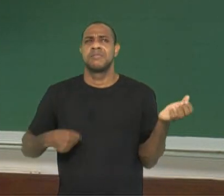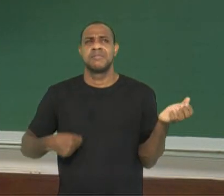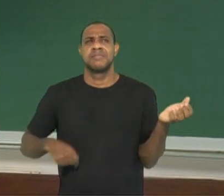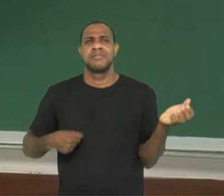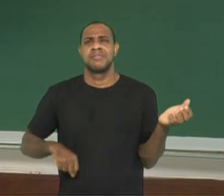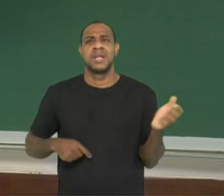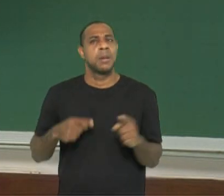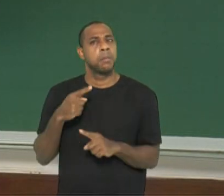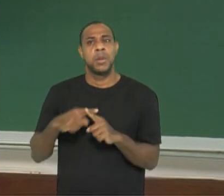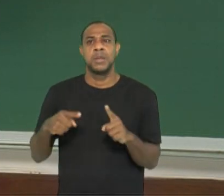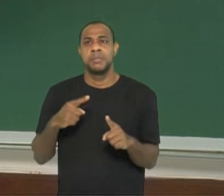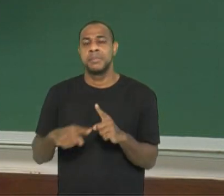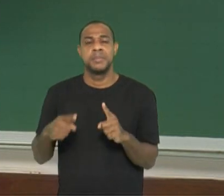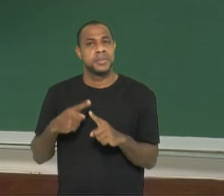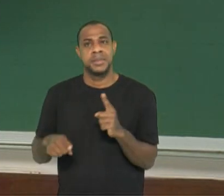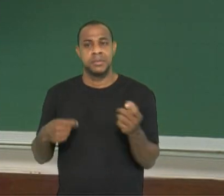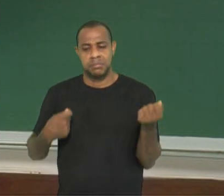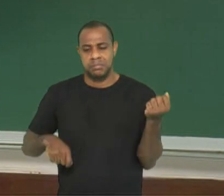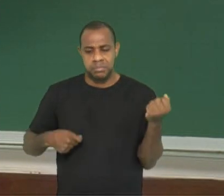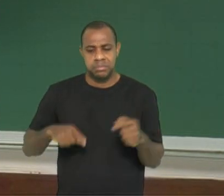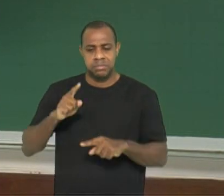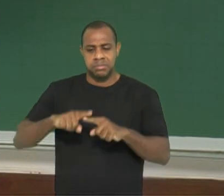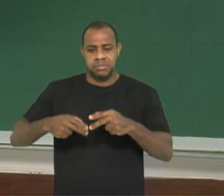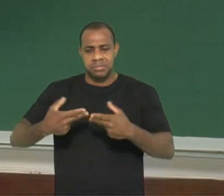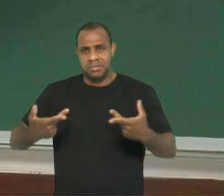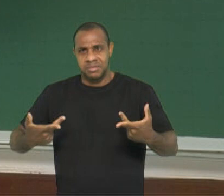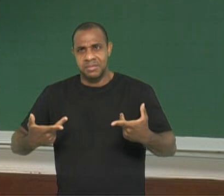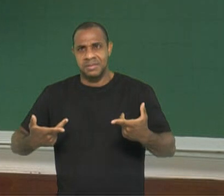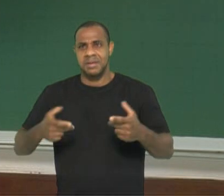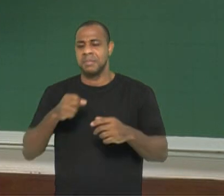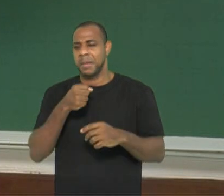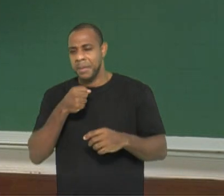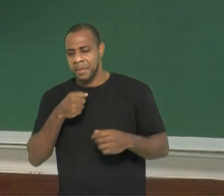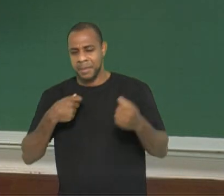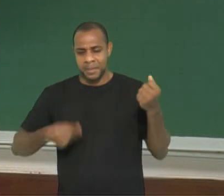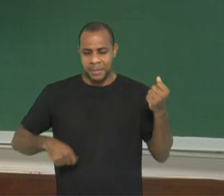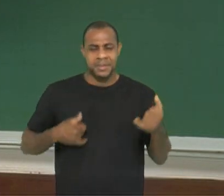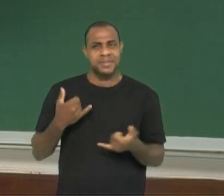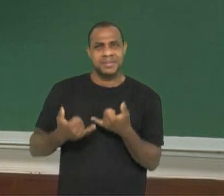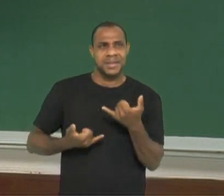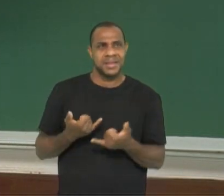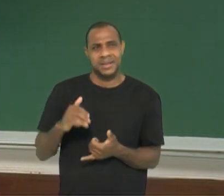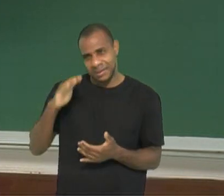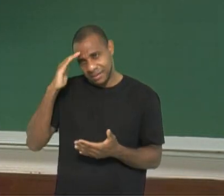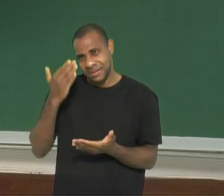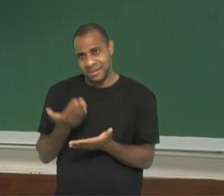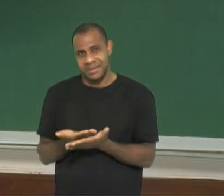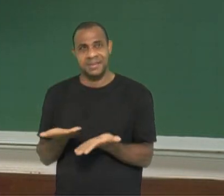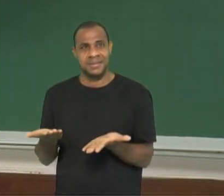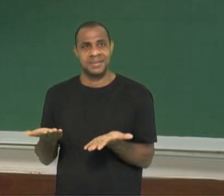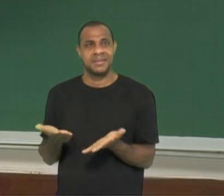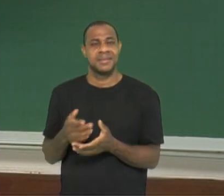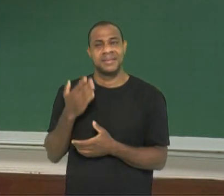que era proibido no Brasil. E eles falaram lá na alfândega que eram instrumentos de brinquedo. O pessoal acreditou e veio para o Brasil.